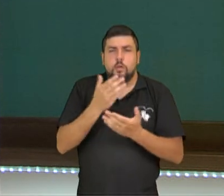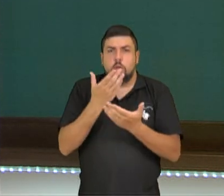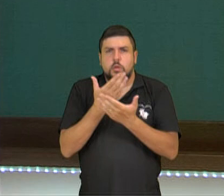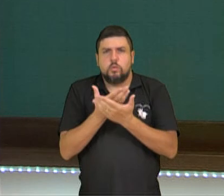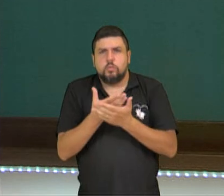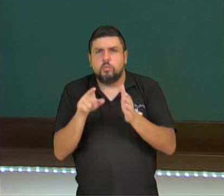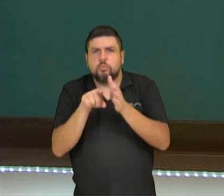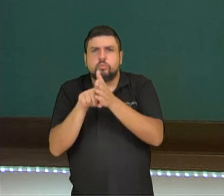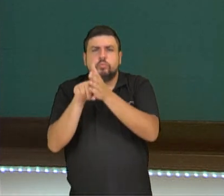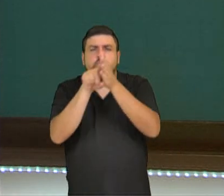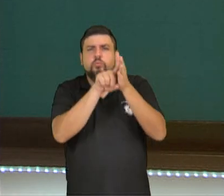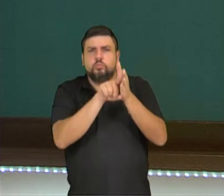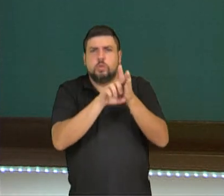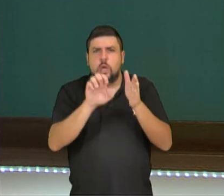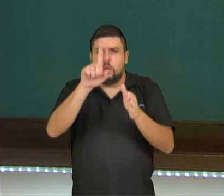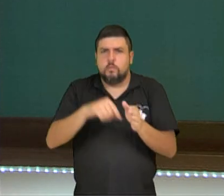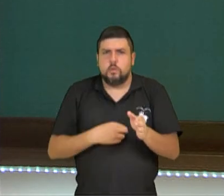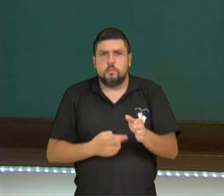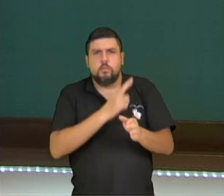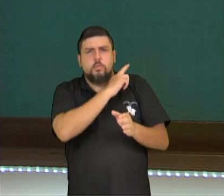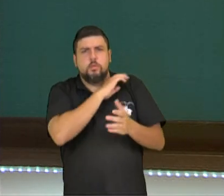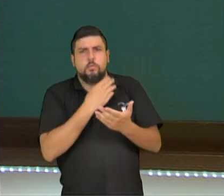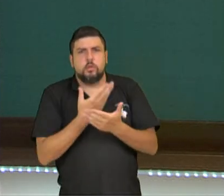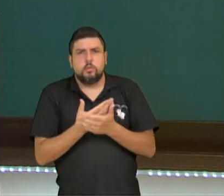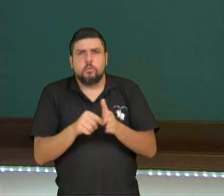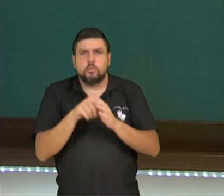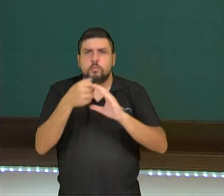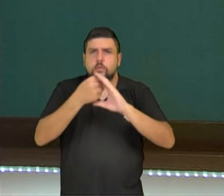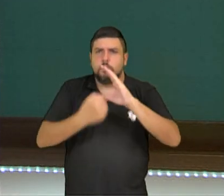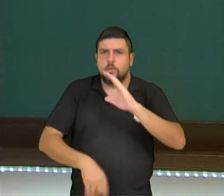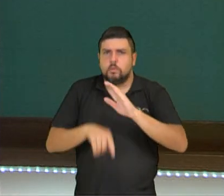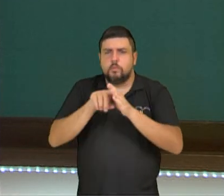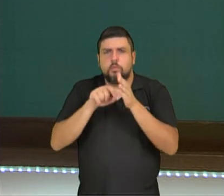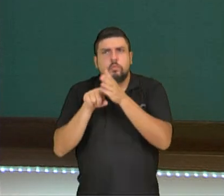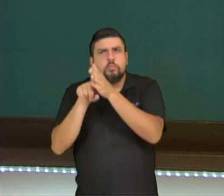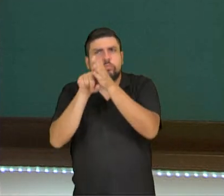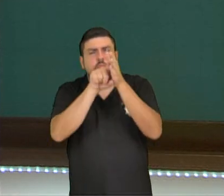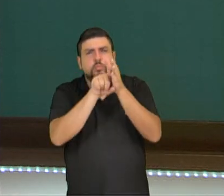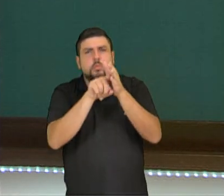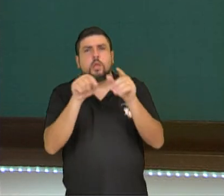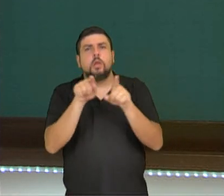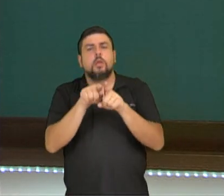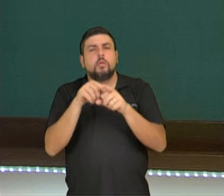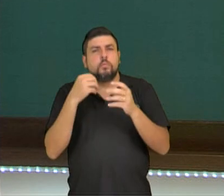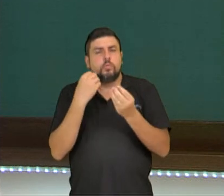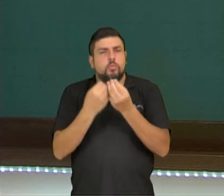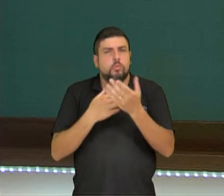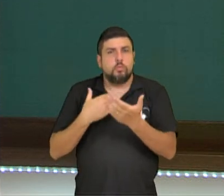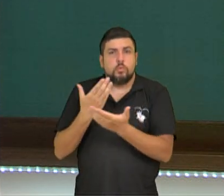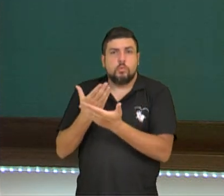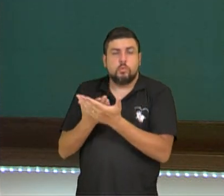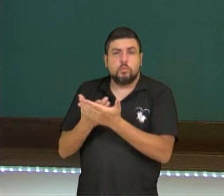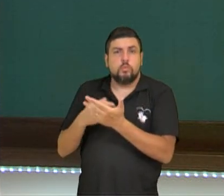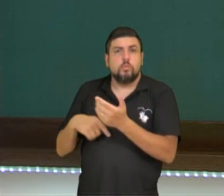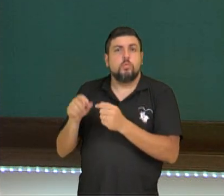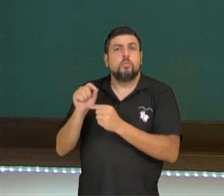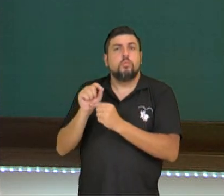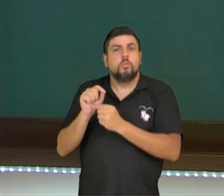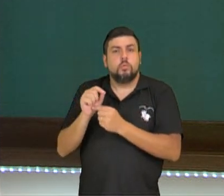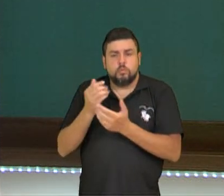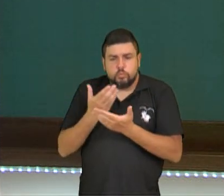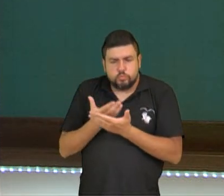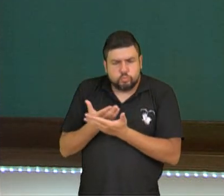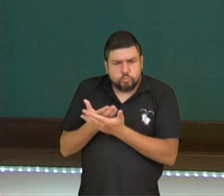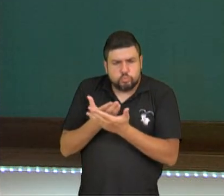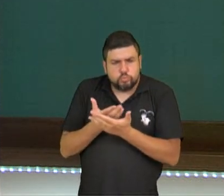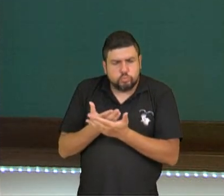ela é responsável por estudar essas características e, inclusive, a partir desses estudos, estabelecer